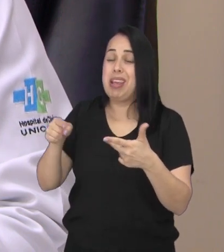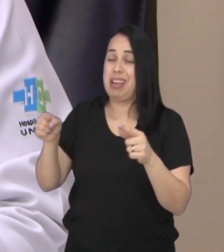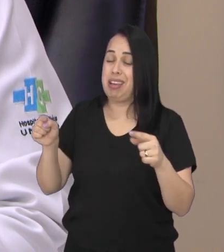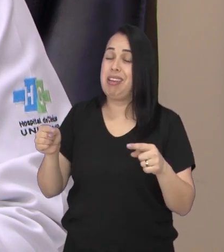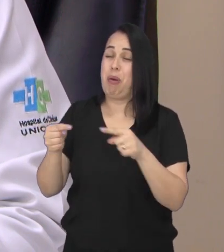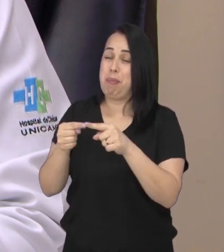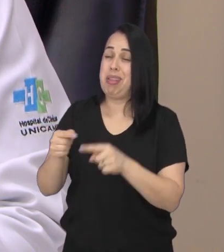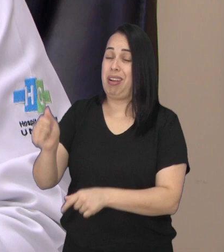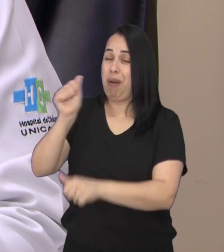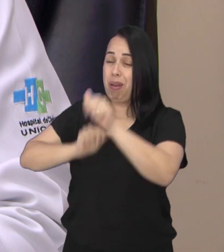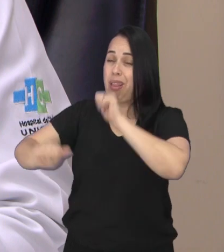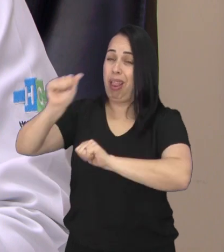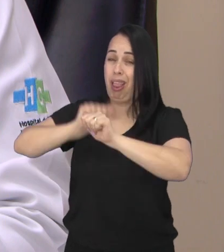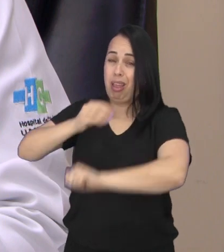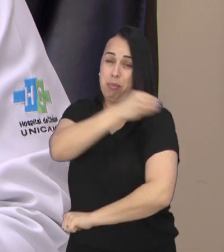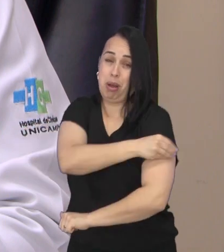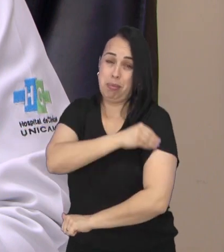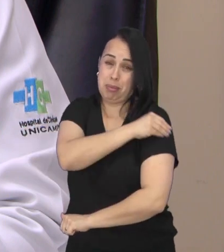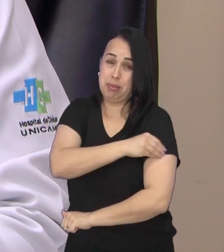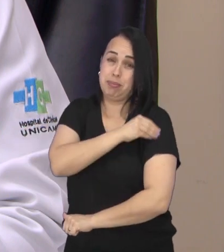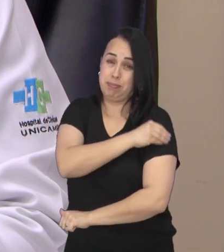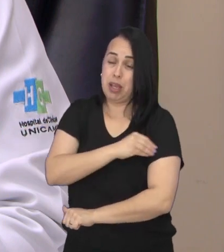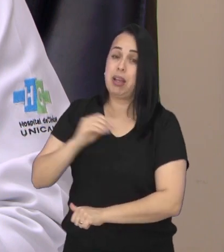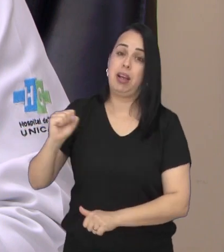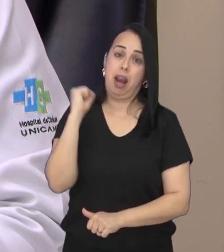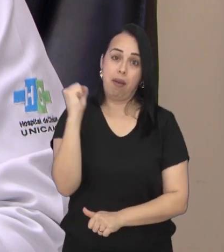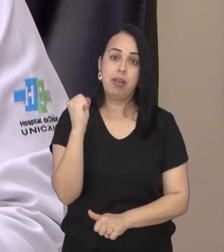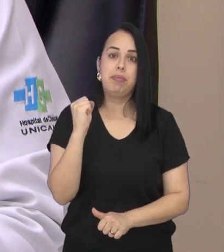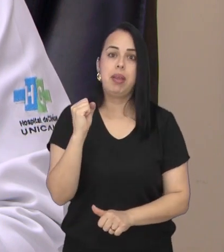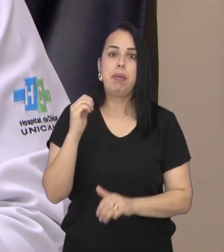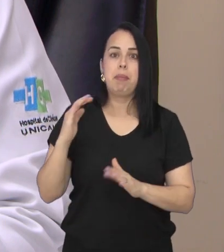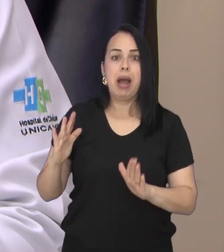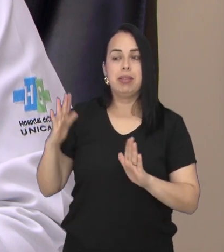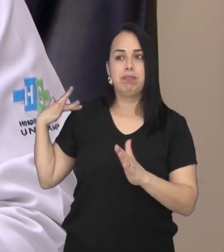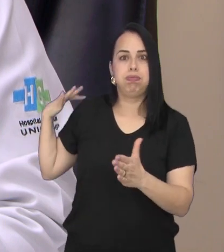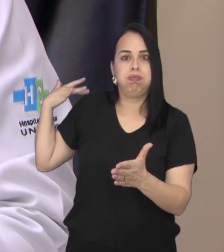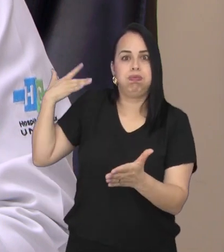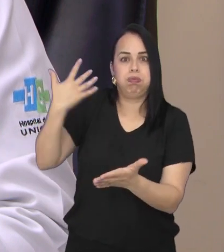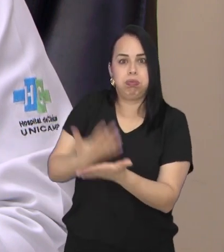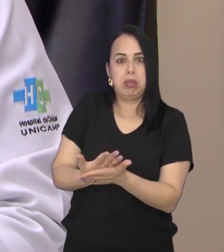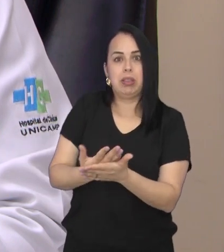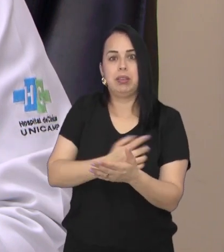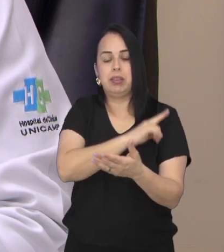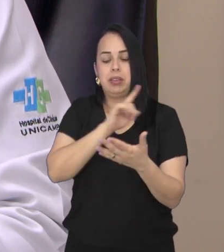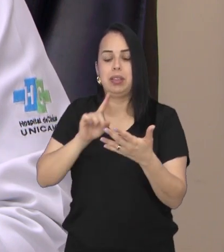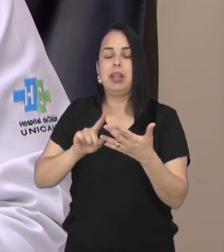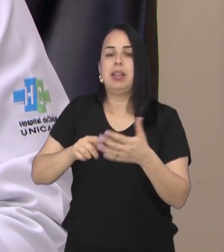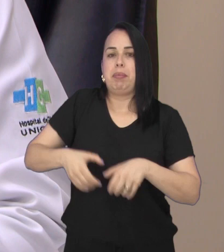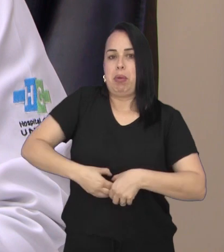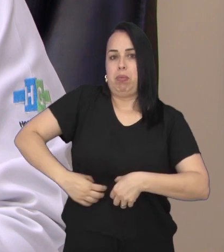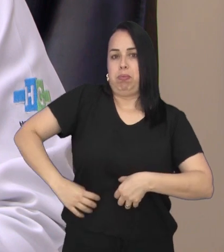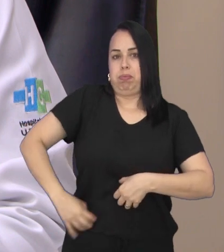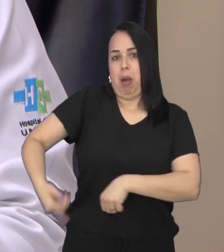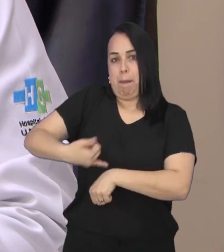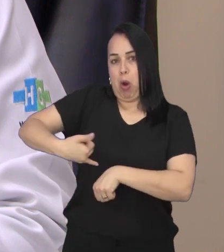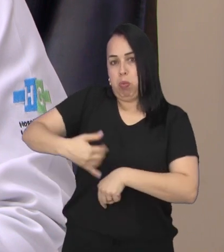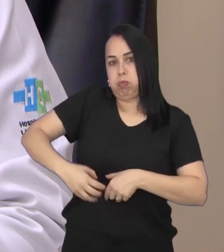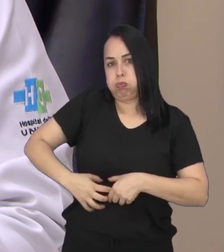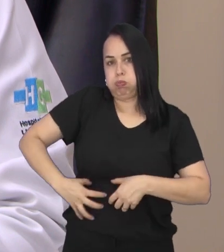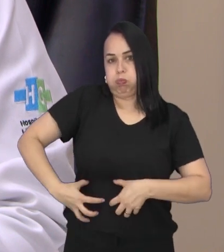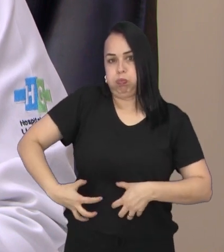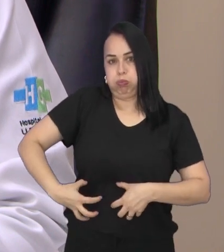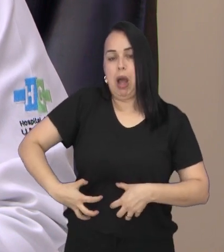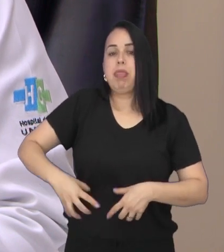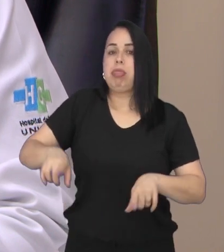exagerado de álcool e infelizmente nesses últimos anos a esteatohepatite Ou seja a gordura no